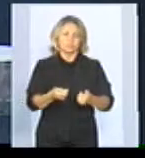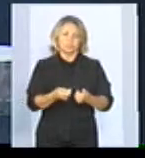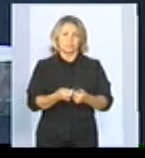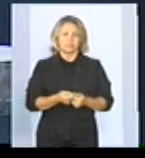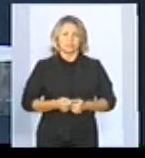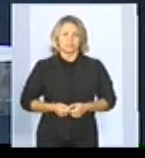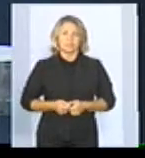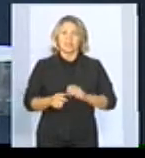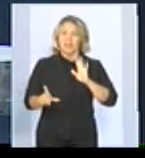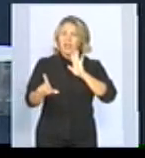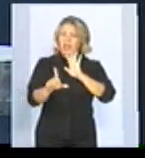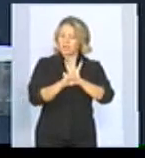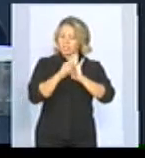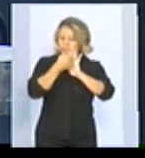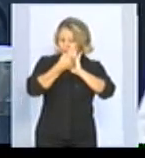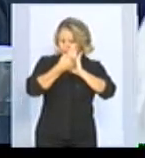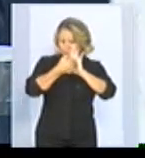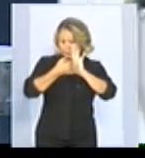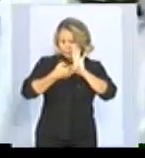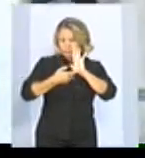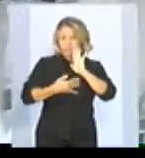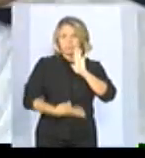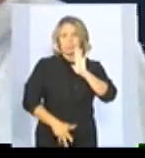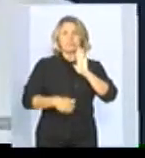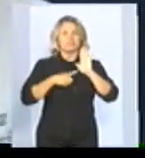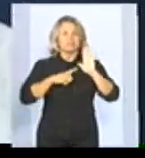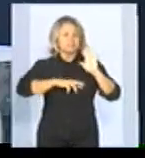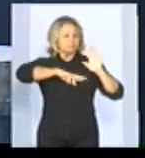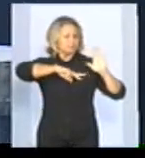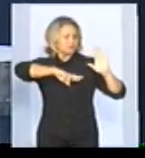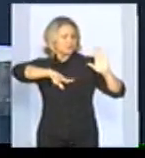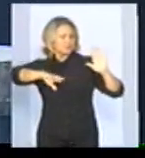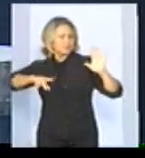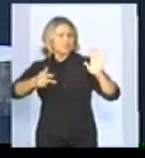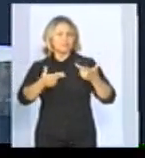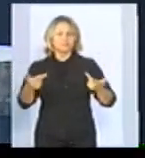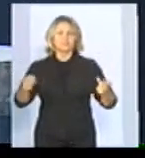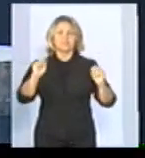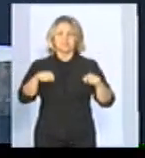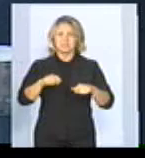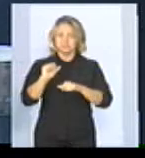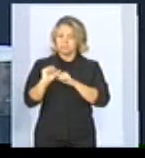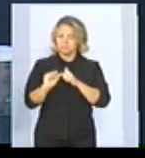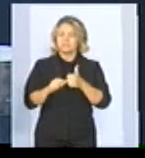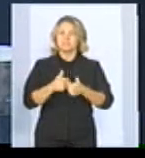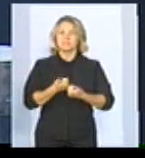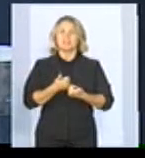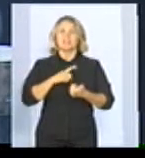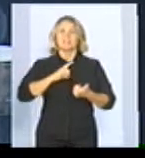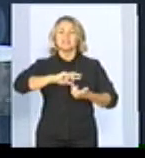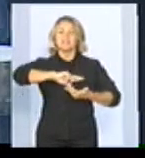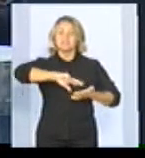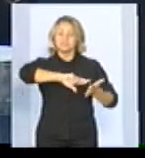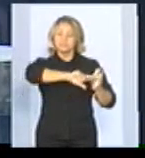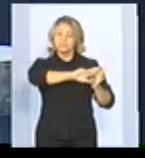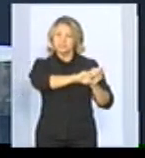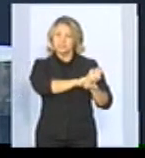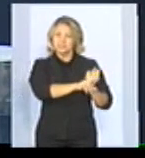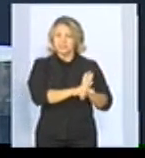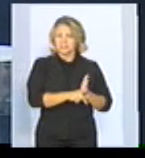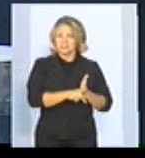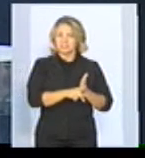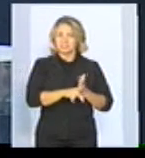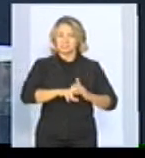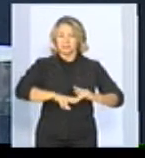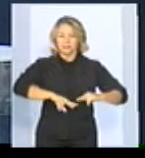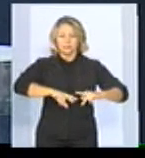a lei é bastante detalhada existe uma série de critérios existem eh inúmeros inúmeros eh eh eh